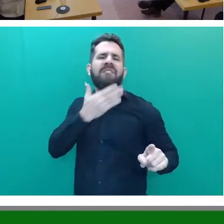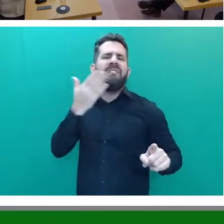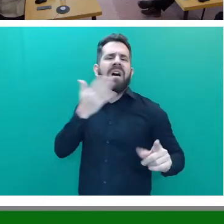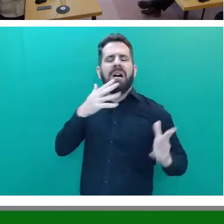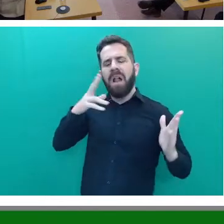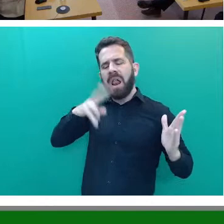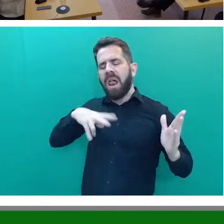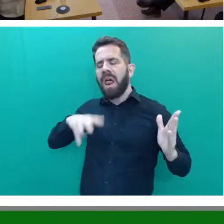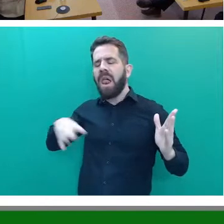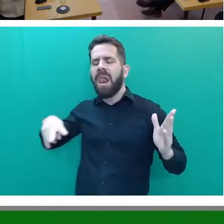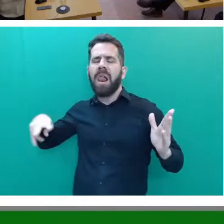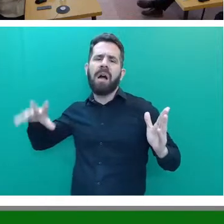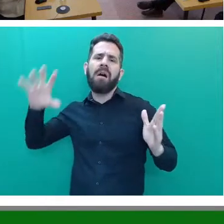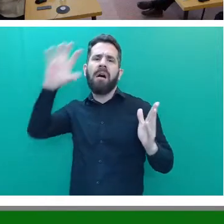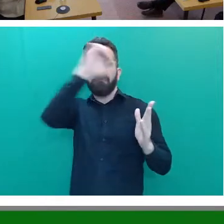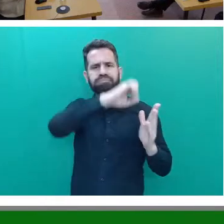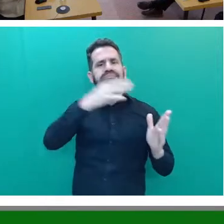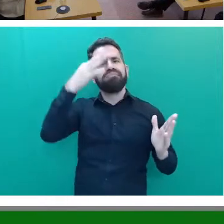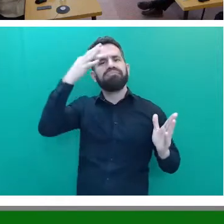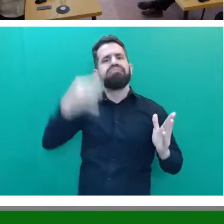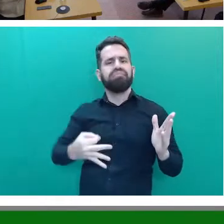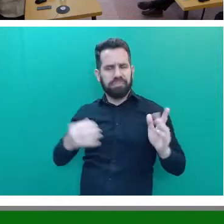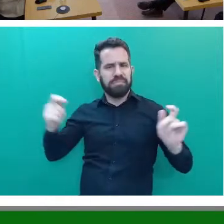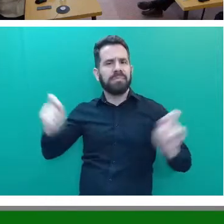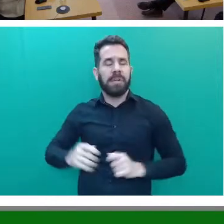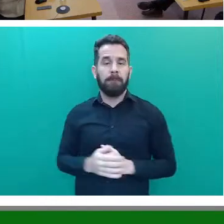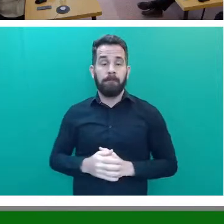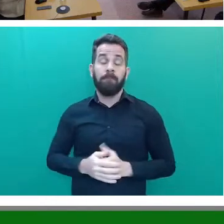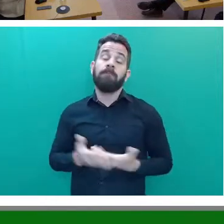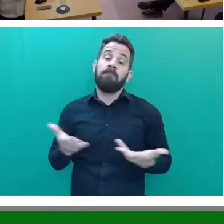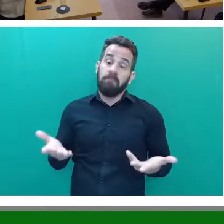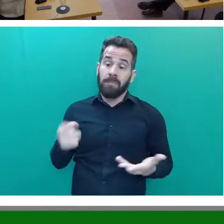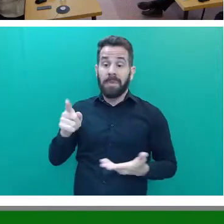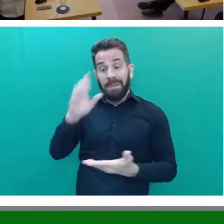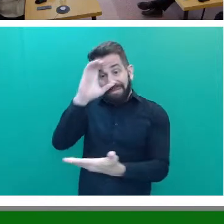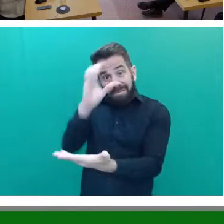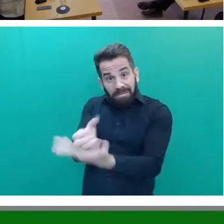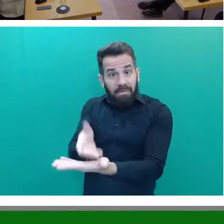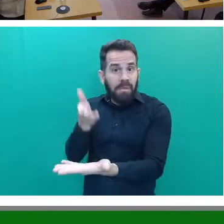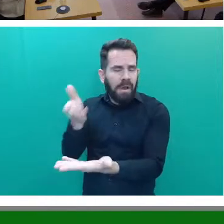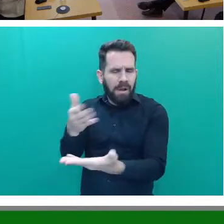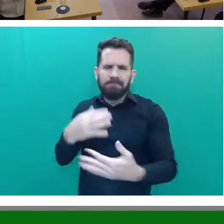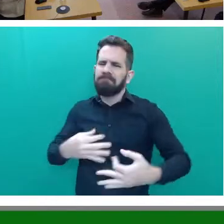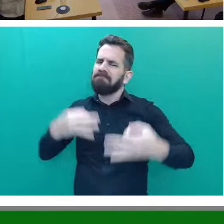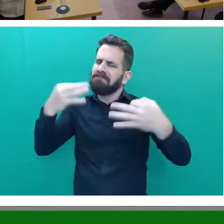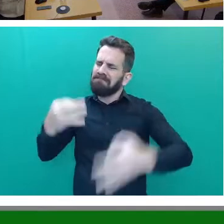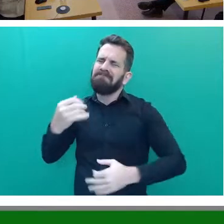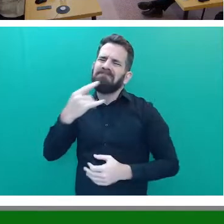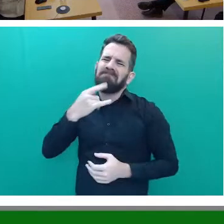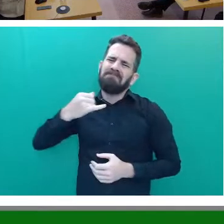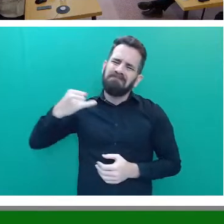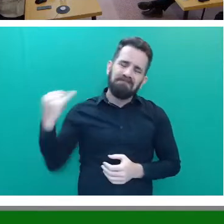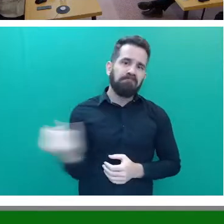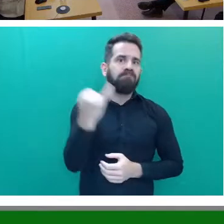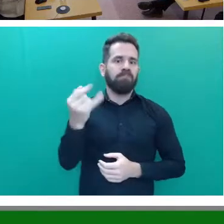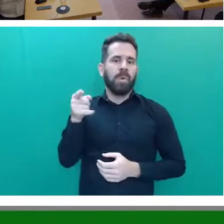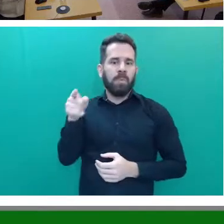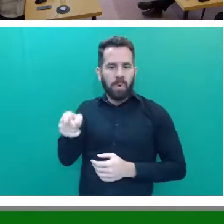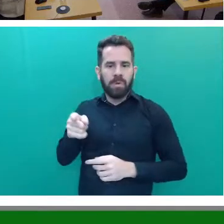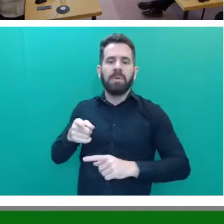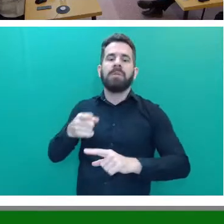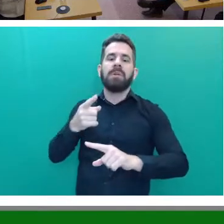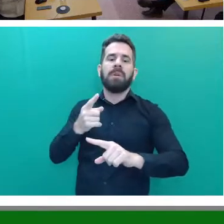Em outras palavras, a pesquisa defendida aqui hoje é de extrema relevância para pensar e discutir a